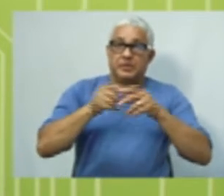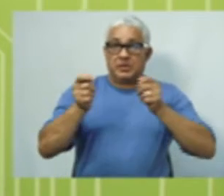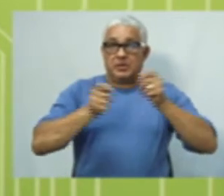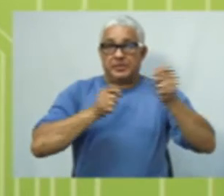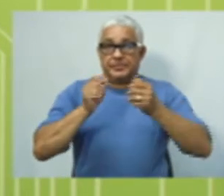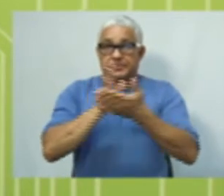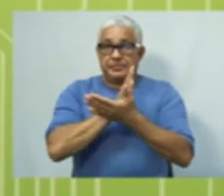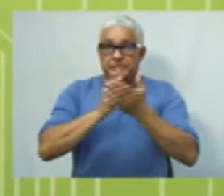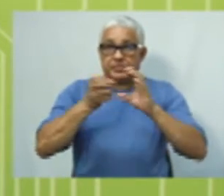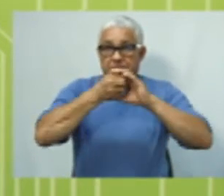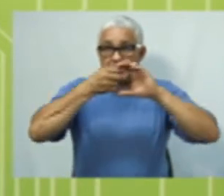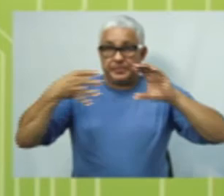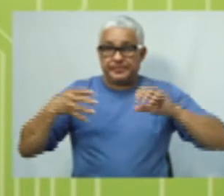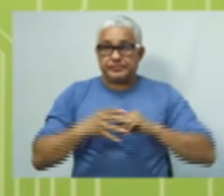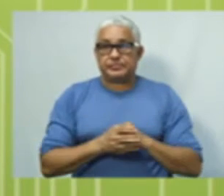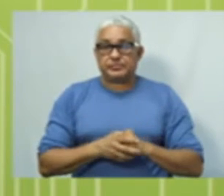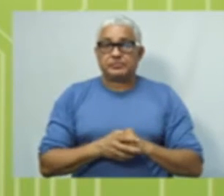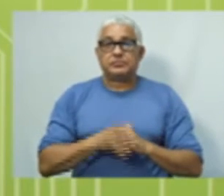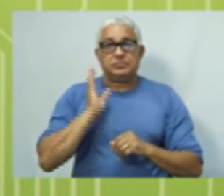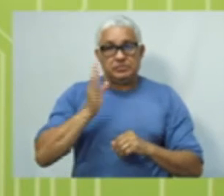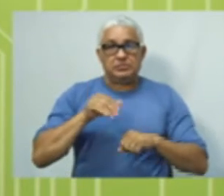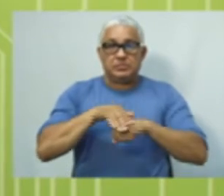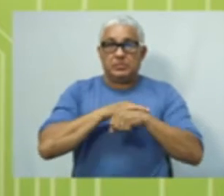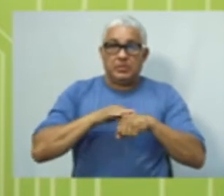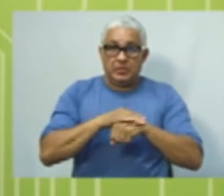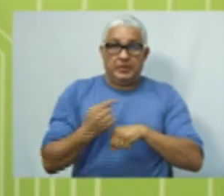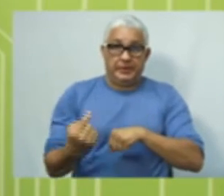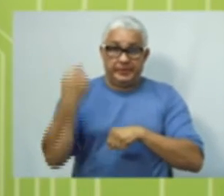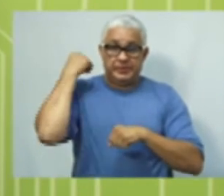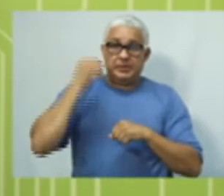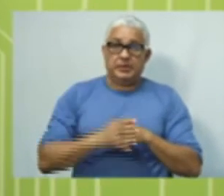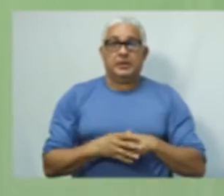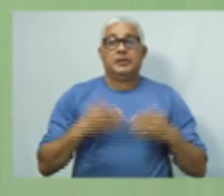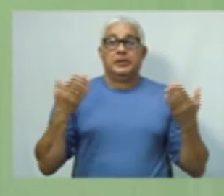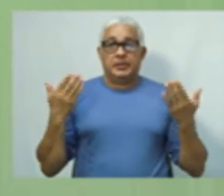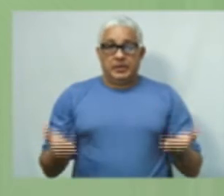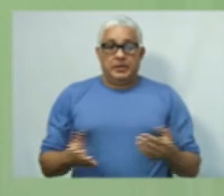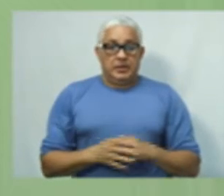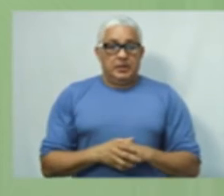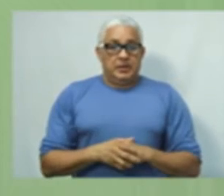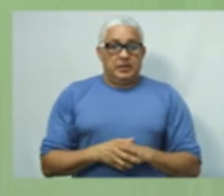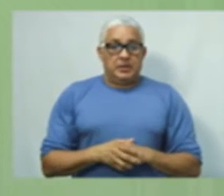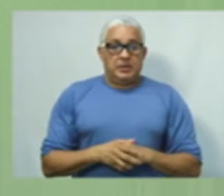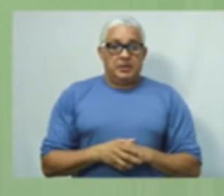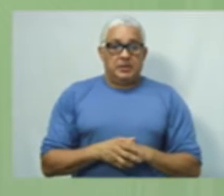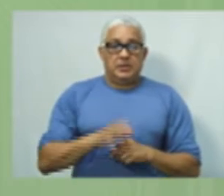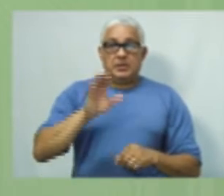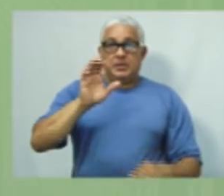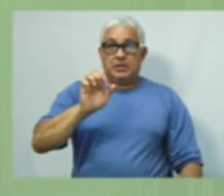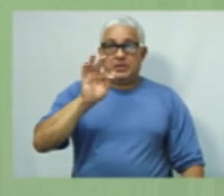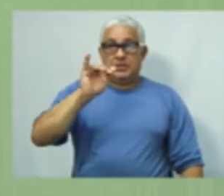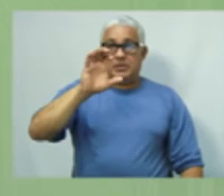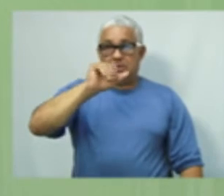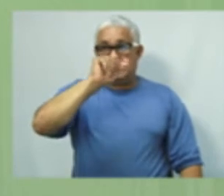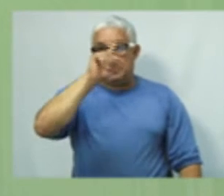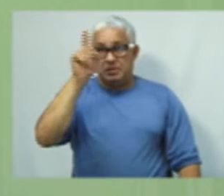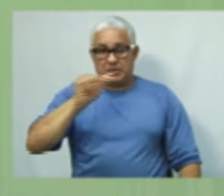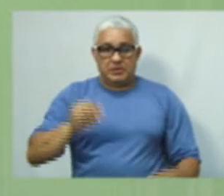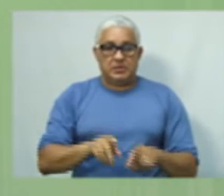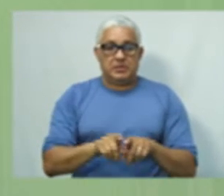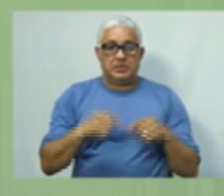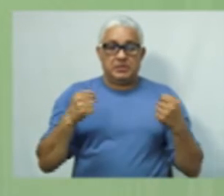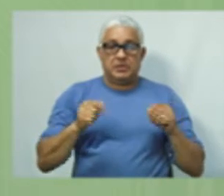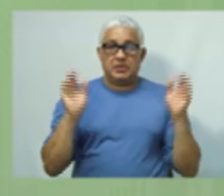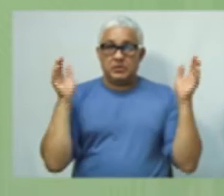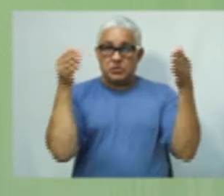algumas características, né? Como nós já conversamos sobre isso, mas vamos lá. Para ser eficaz, um sistema de controle deve